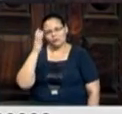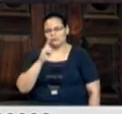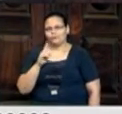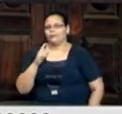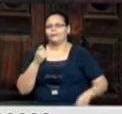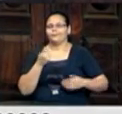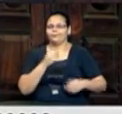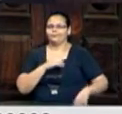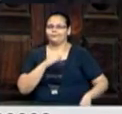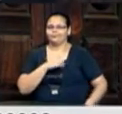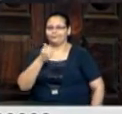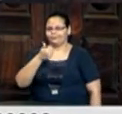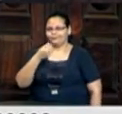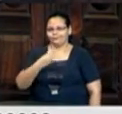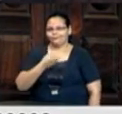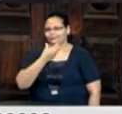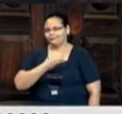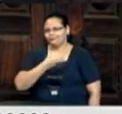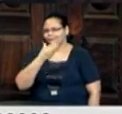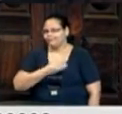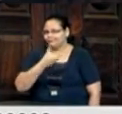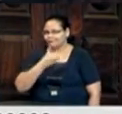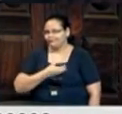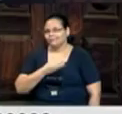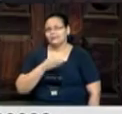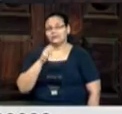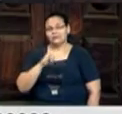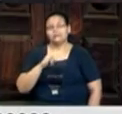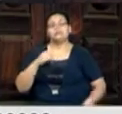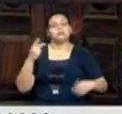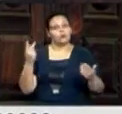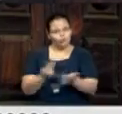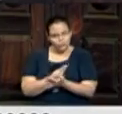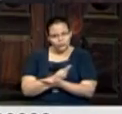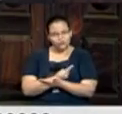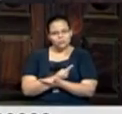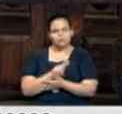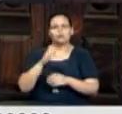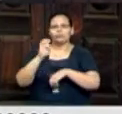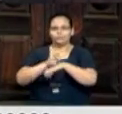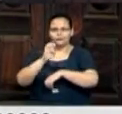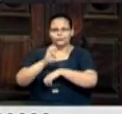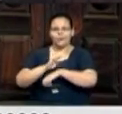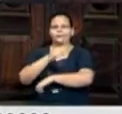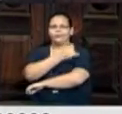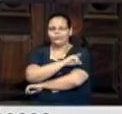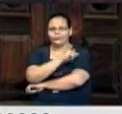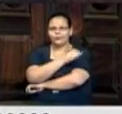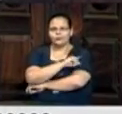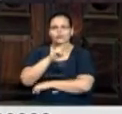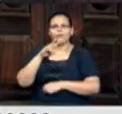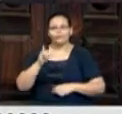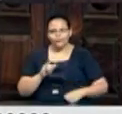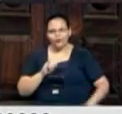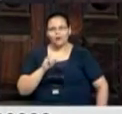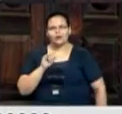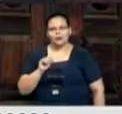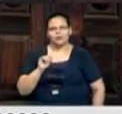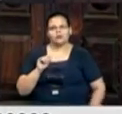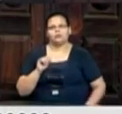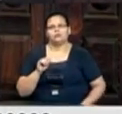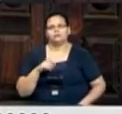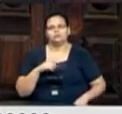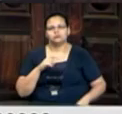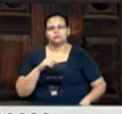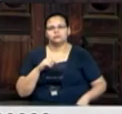pagar o 13º. Mas pode ficar certo, se isso acontecer, esse estado do Rio de Janeiro vai ter suas